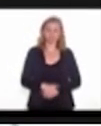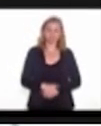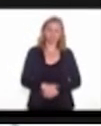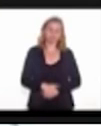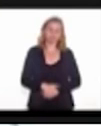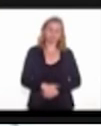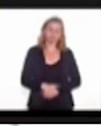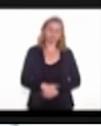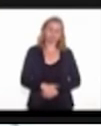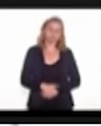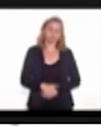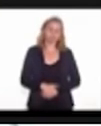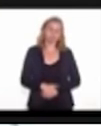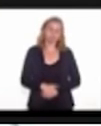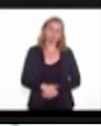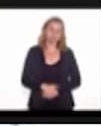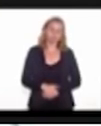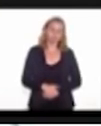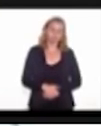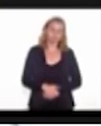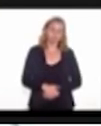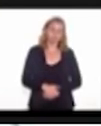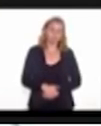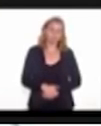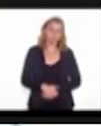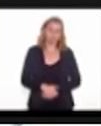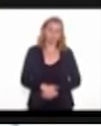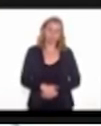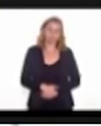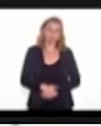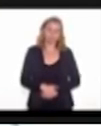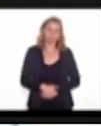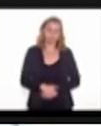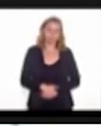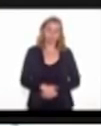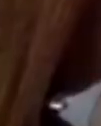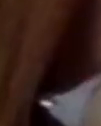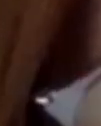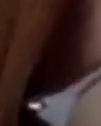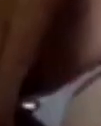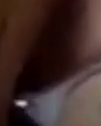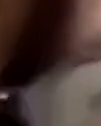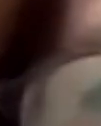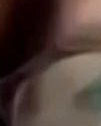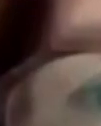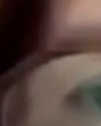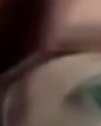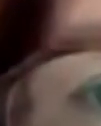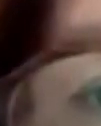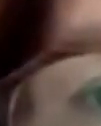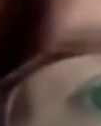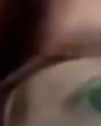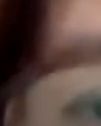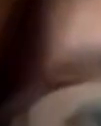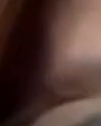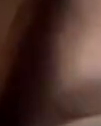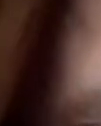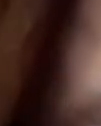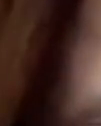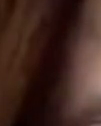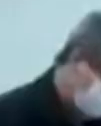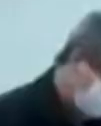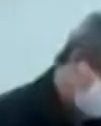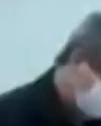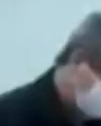relatório também mostra que o alto número de atendimentos para vítimas do novo coronavírus com e o atenção a outras